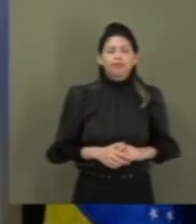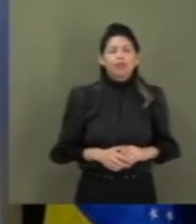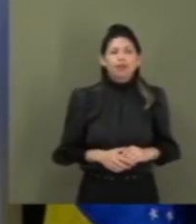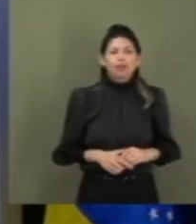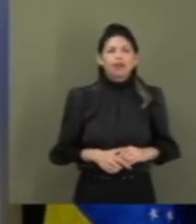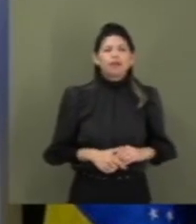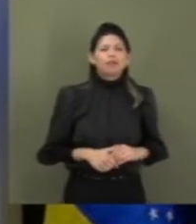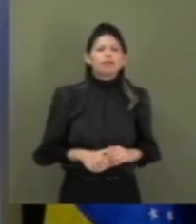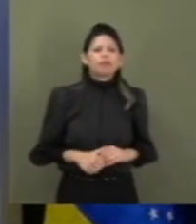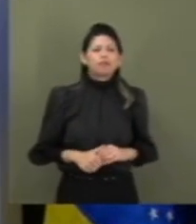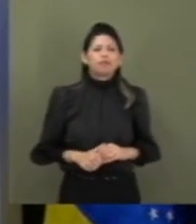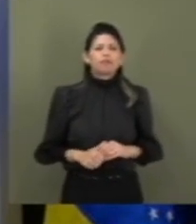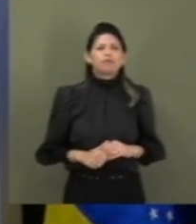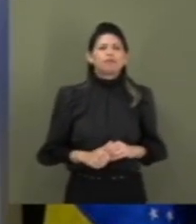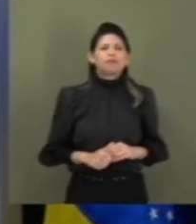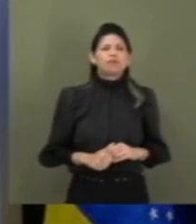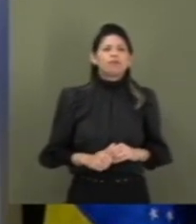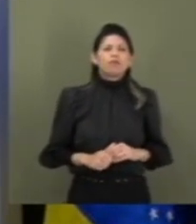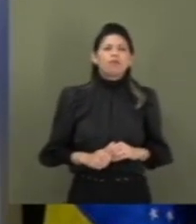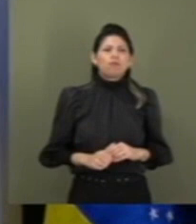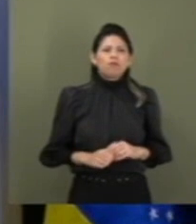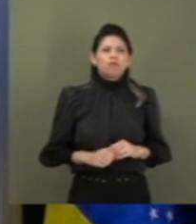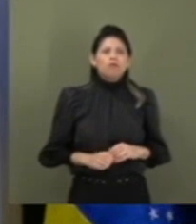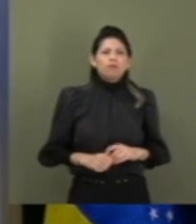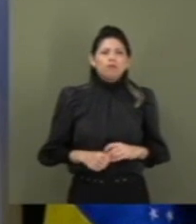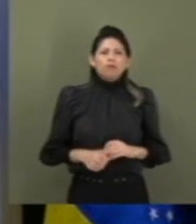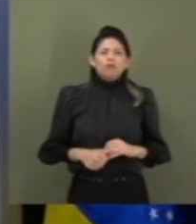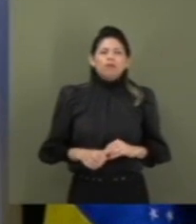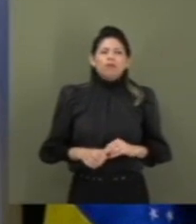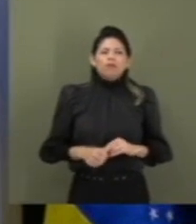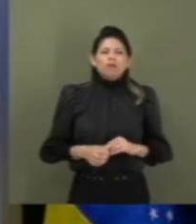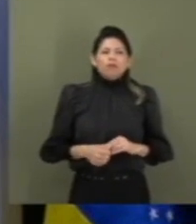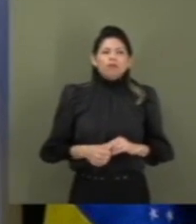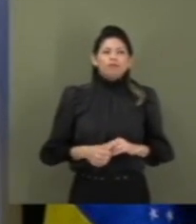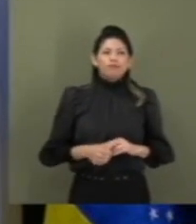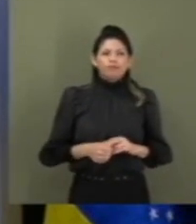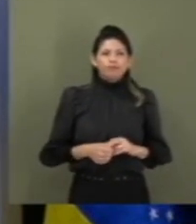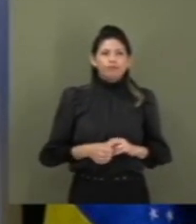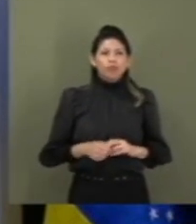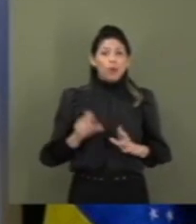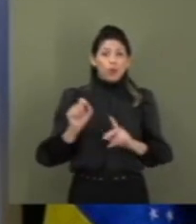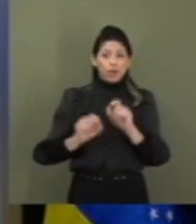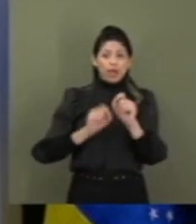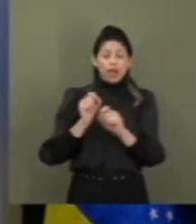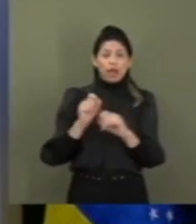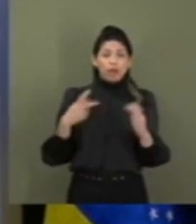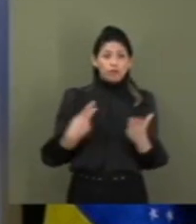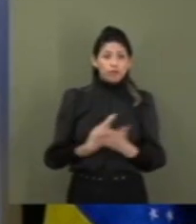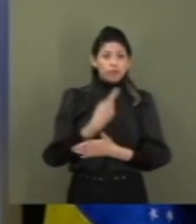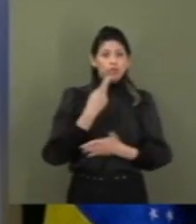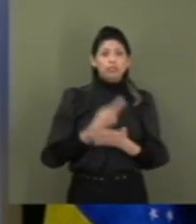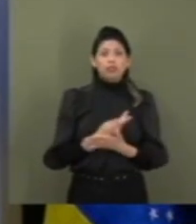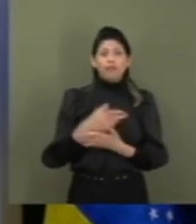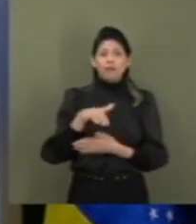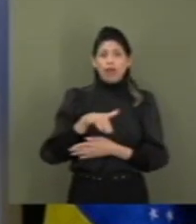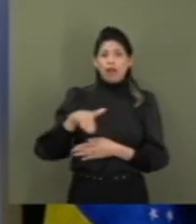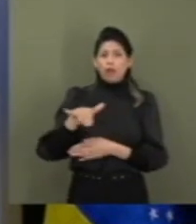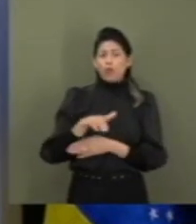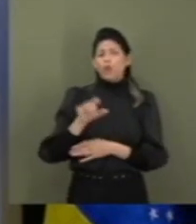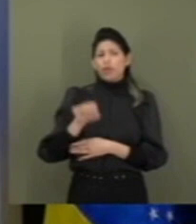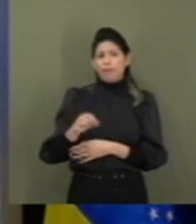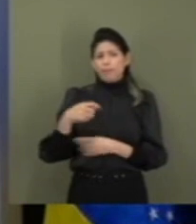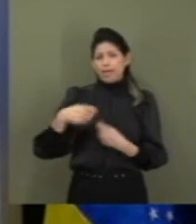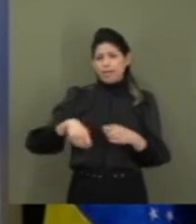favorecendo apenas um lado político ideológico. A